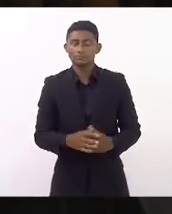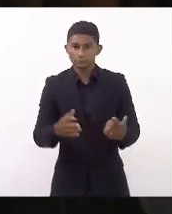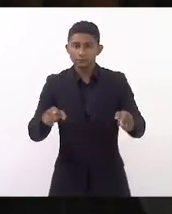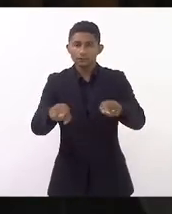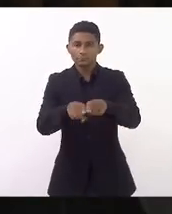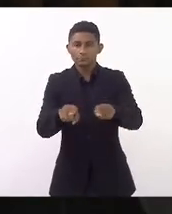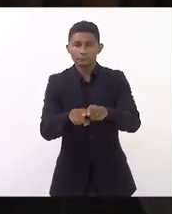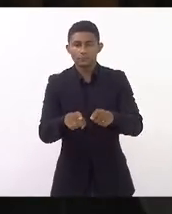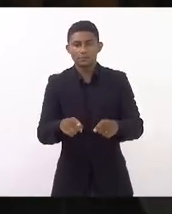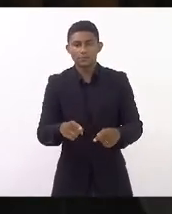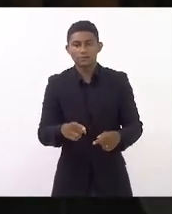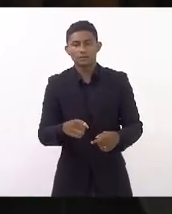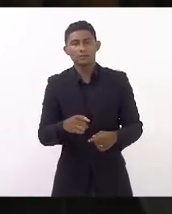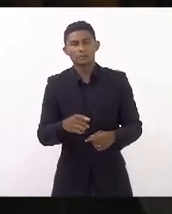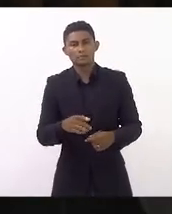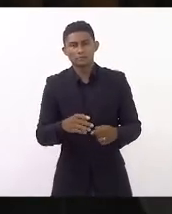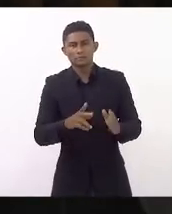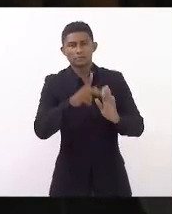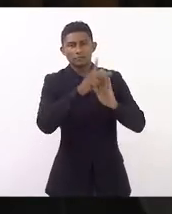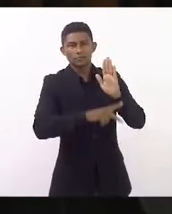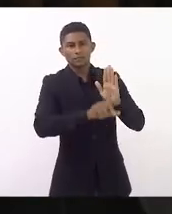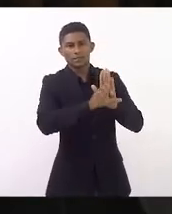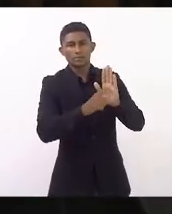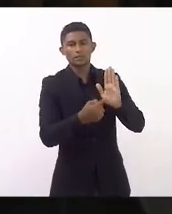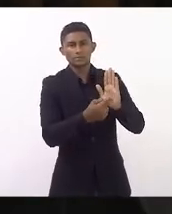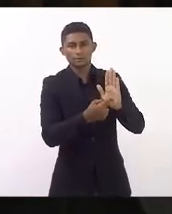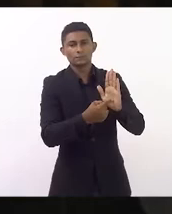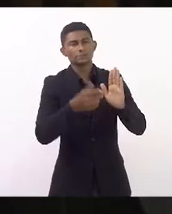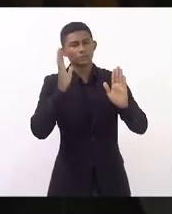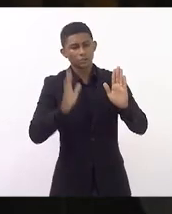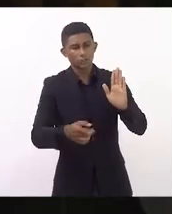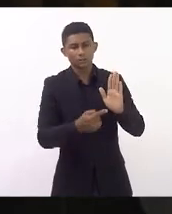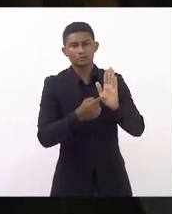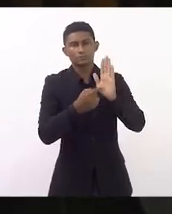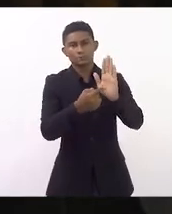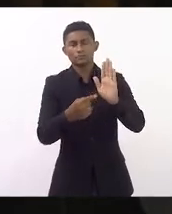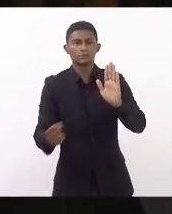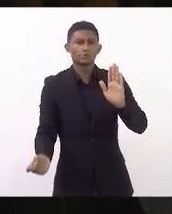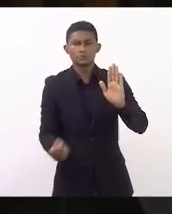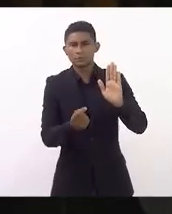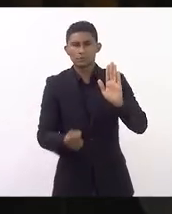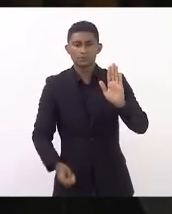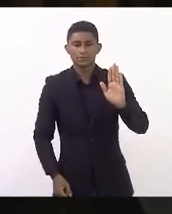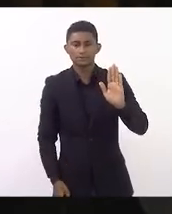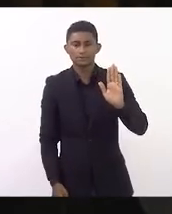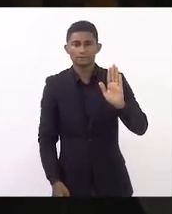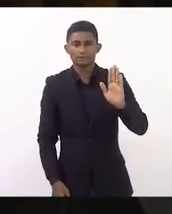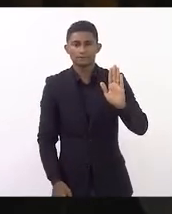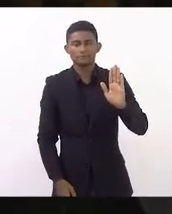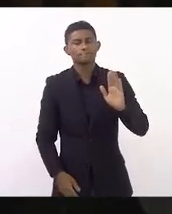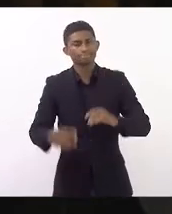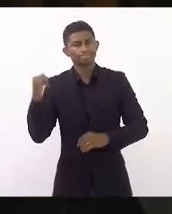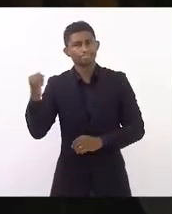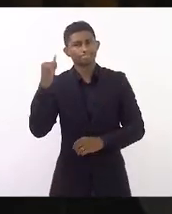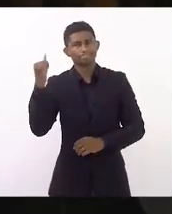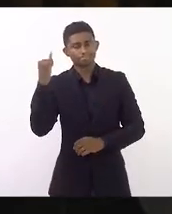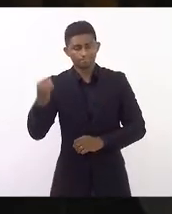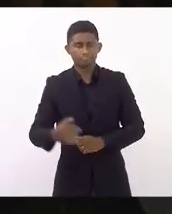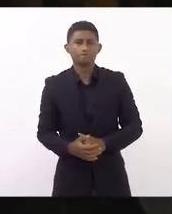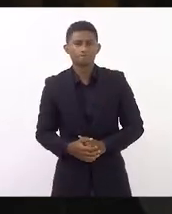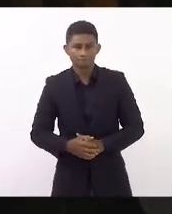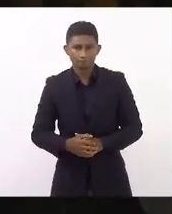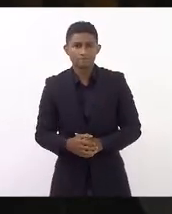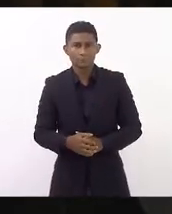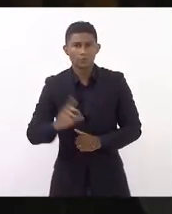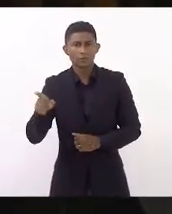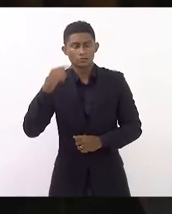alimentando outras cadeias, como o próprio projeto já sinalizava, a importância de também se pensar